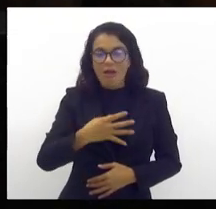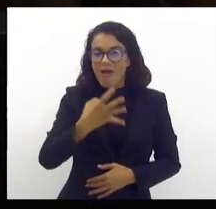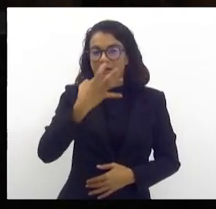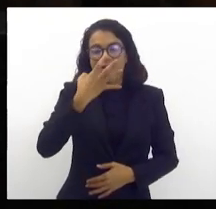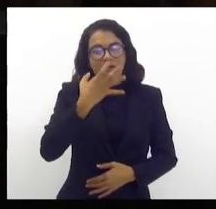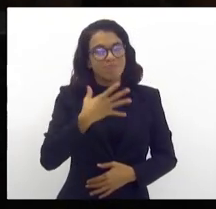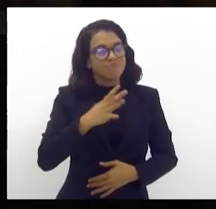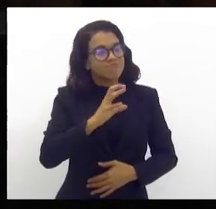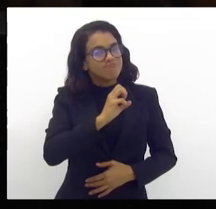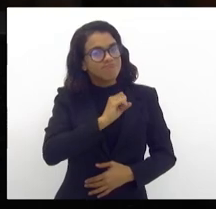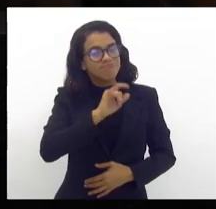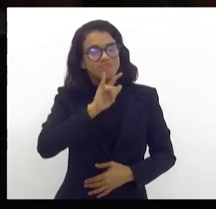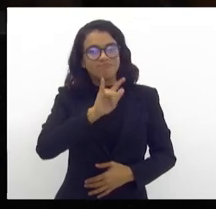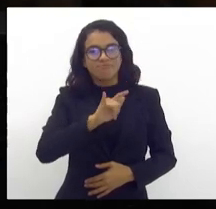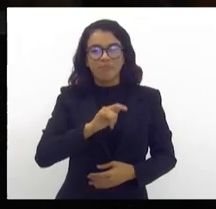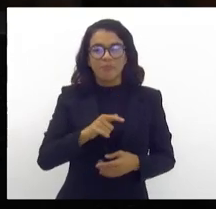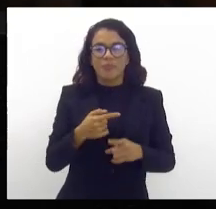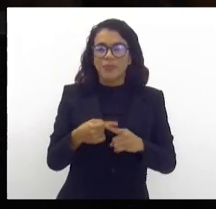porque